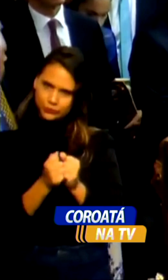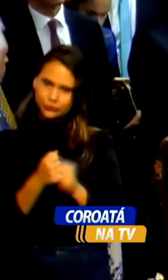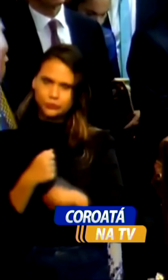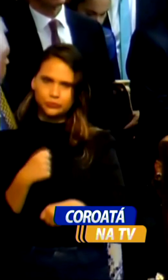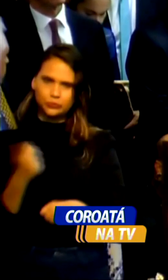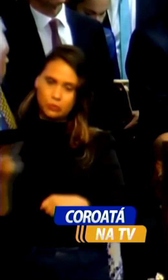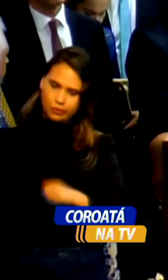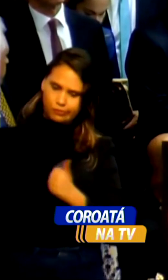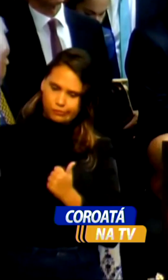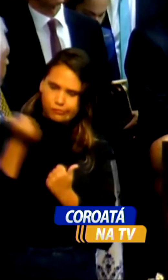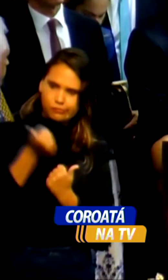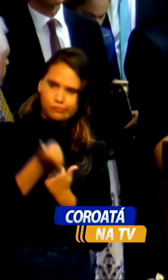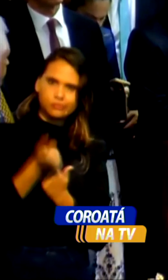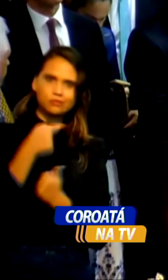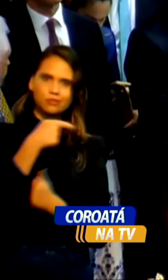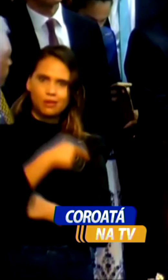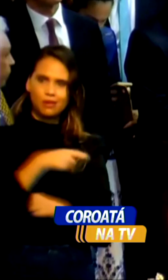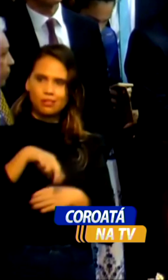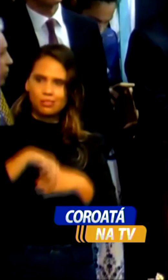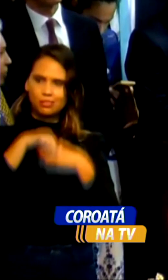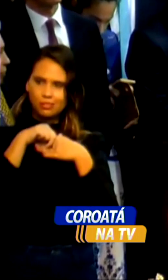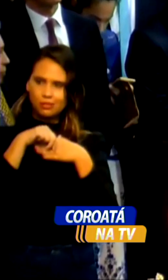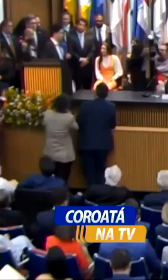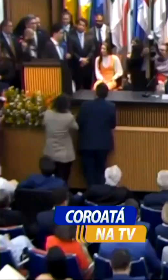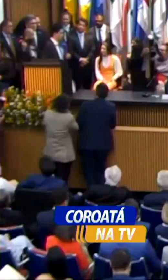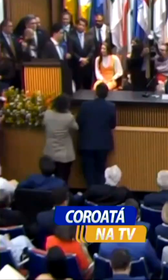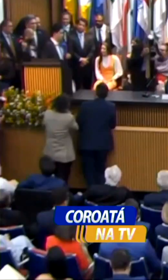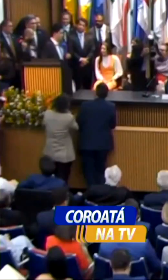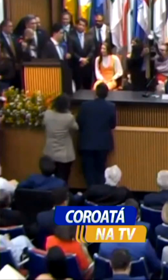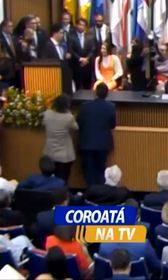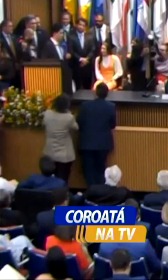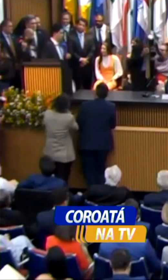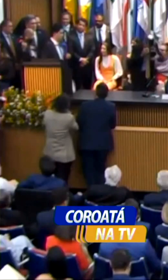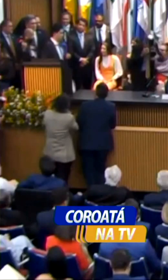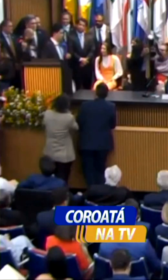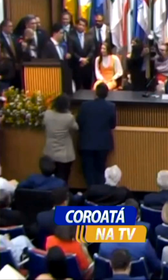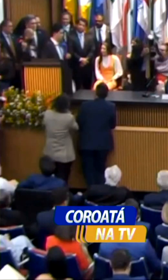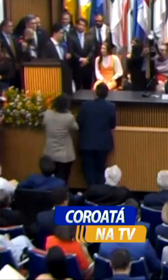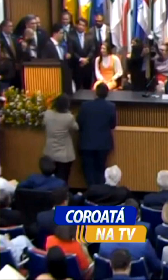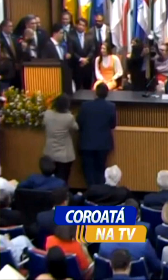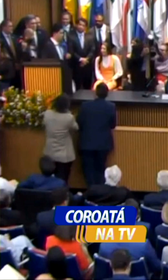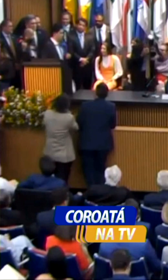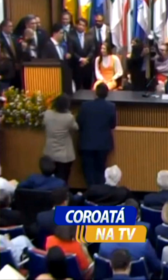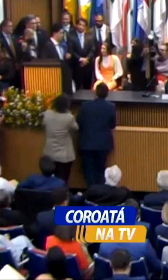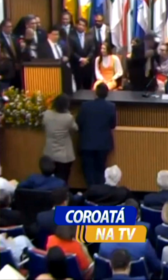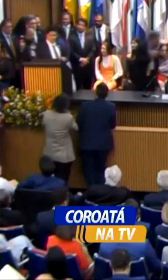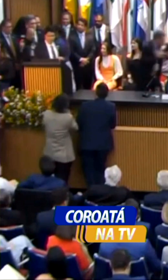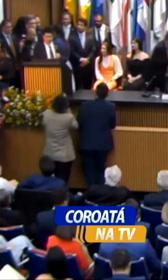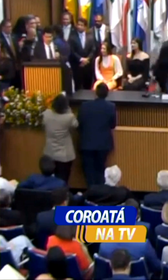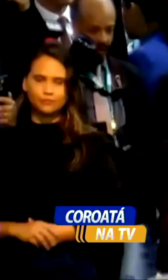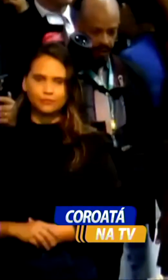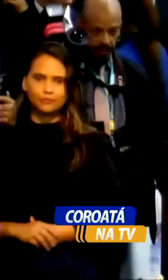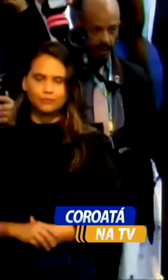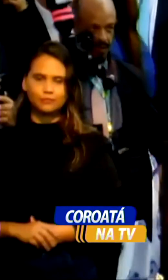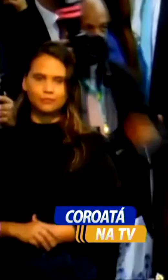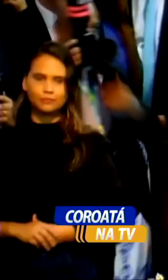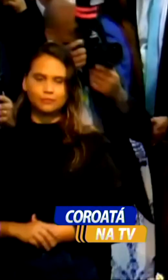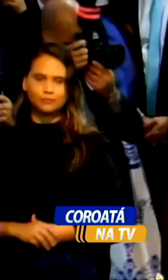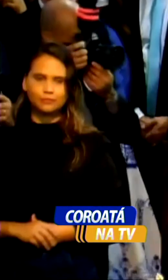foi a trajetória Vamos ouvir o fuzuca ele falando ontem só um pouquinho do pronunciamento do André fufuca